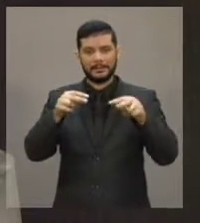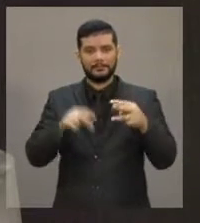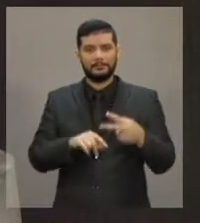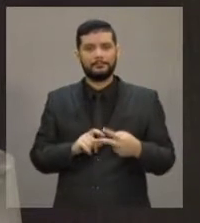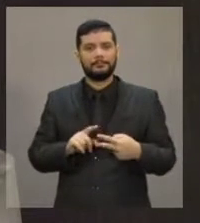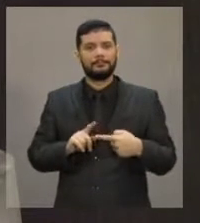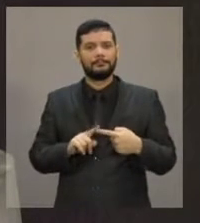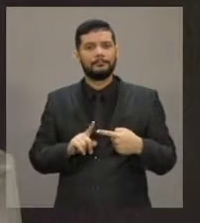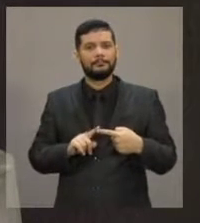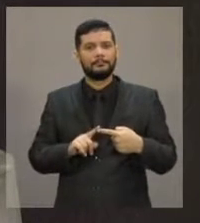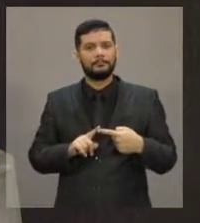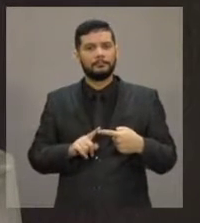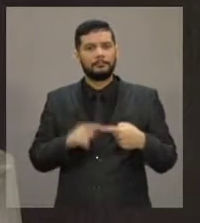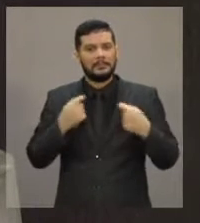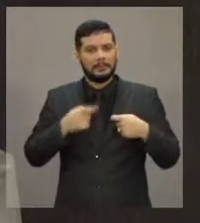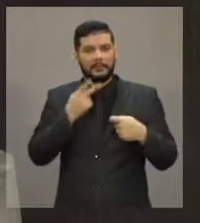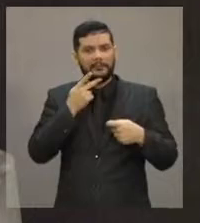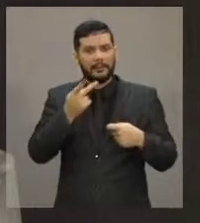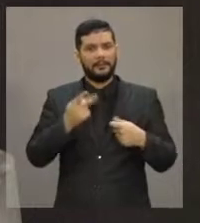ou seja, o direito ele tem que ser dito.